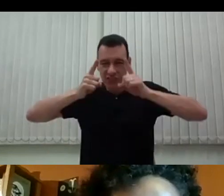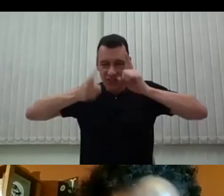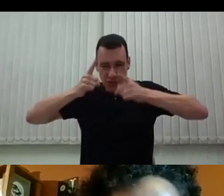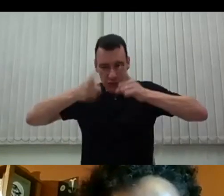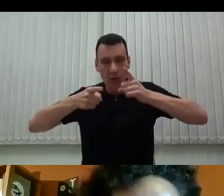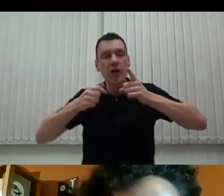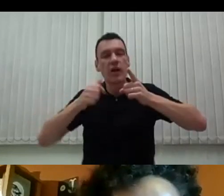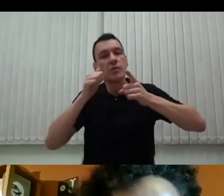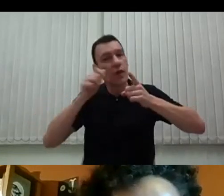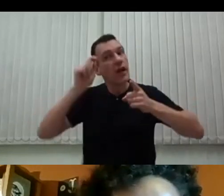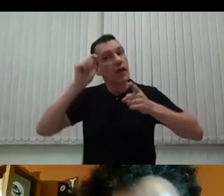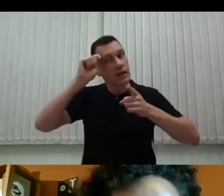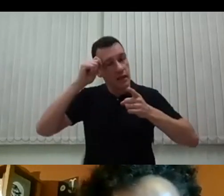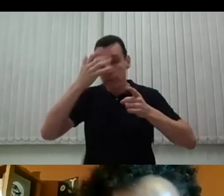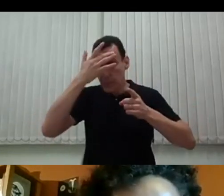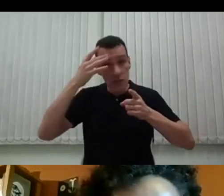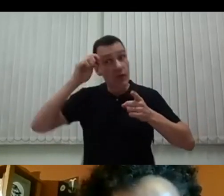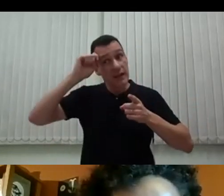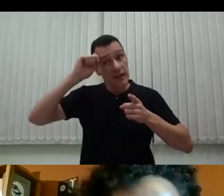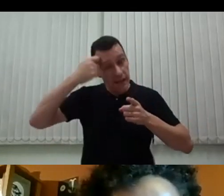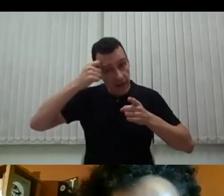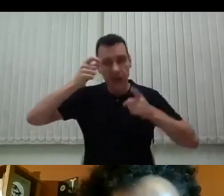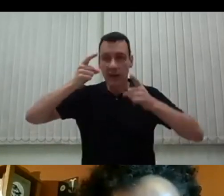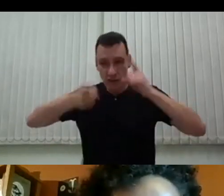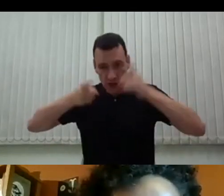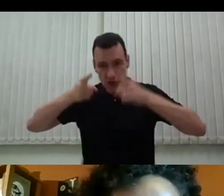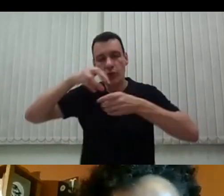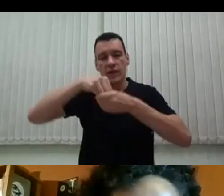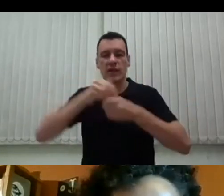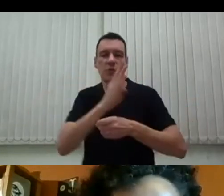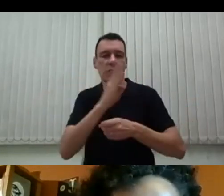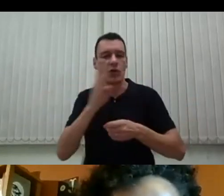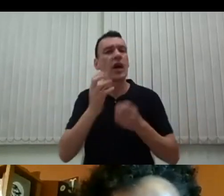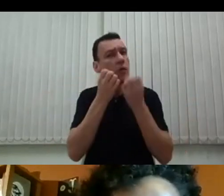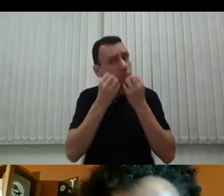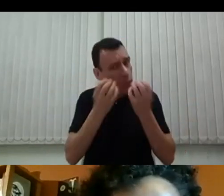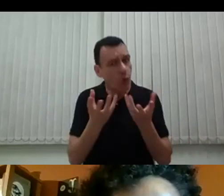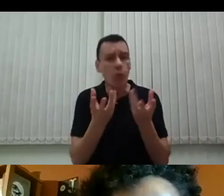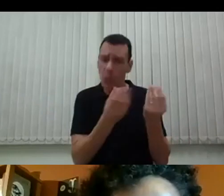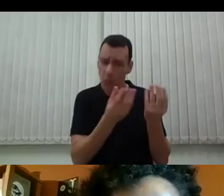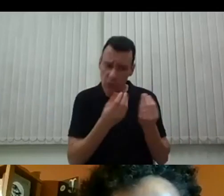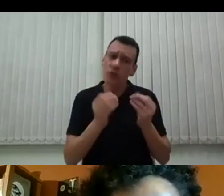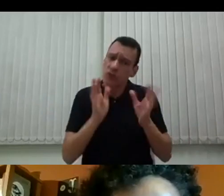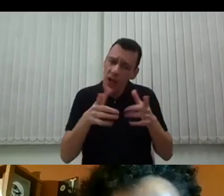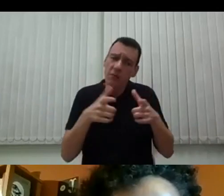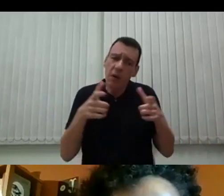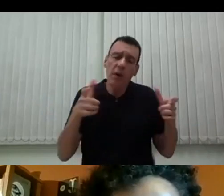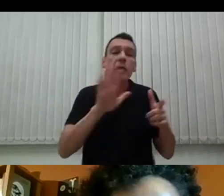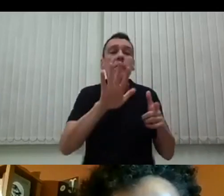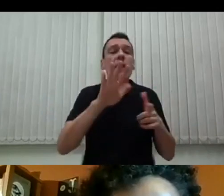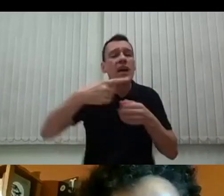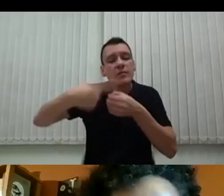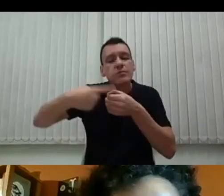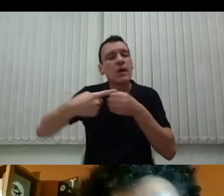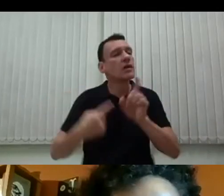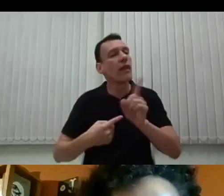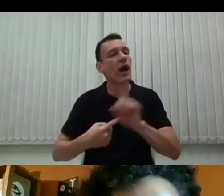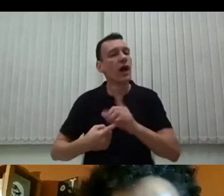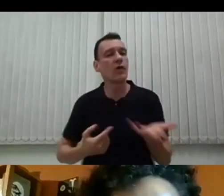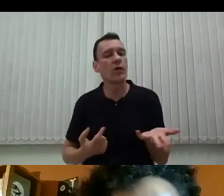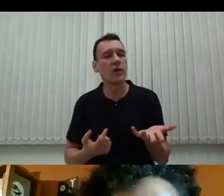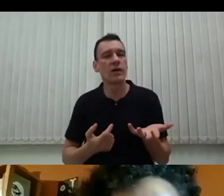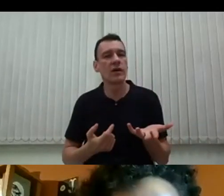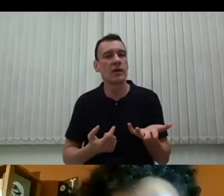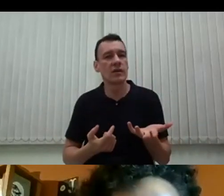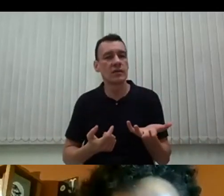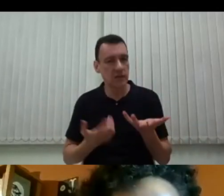interiores isso ainda não. O quanto vocês acham que a falta de literatura negra nas bibliotecas pode estar